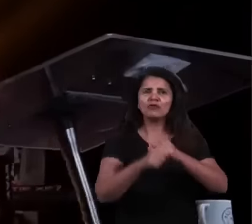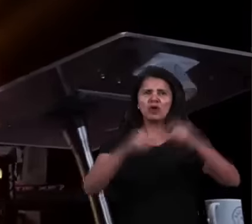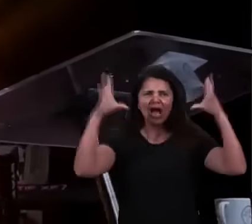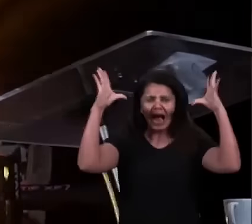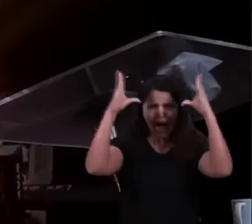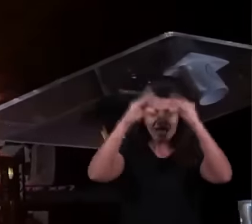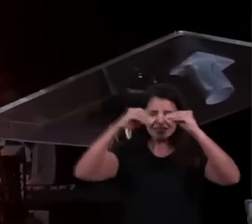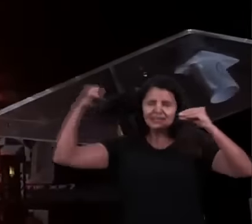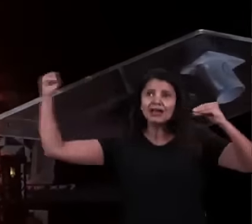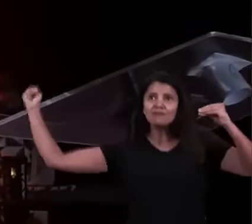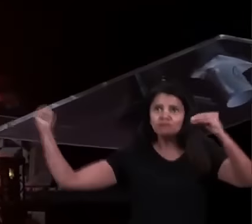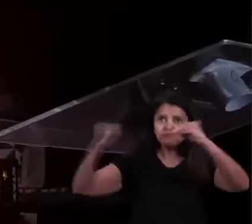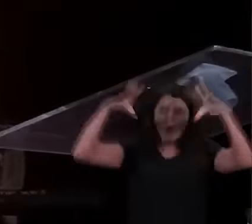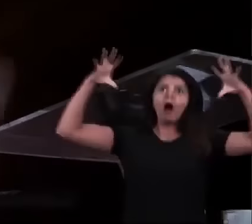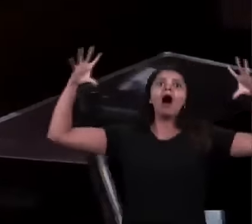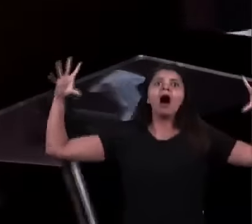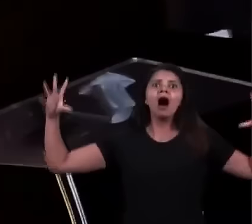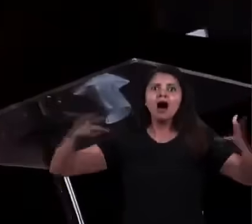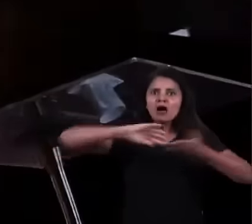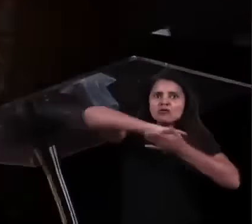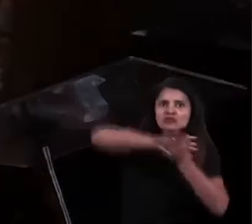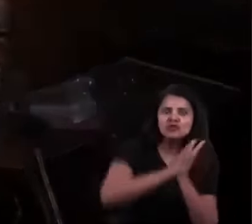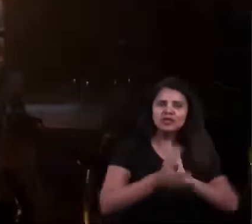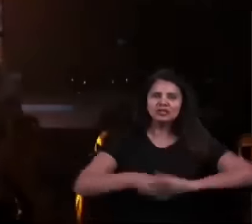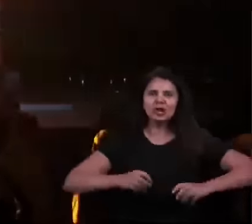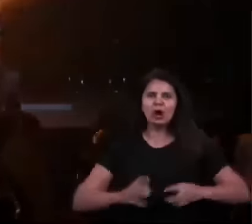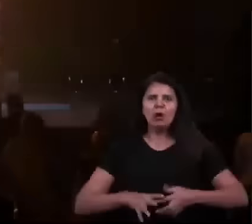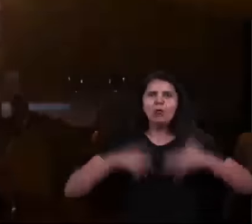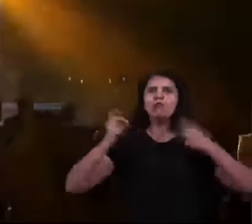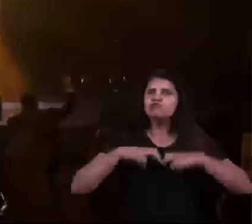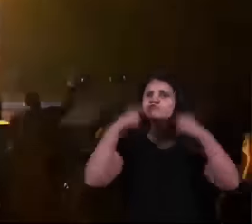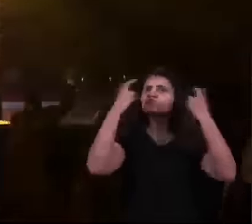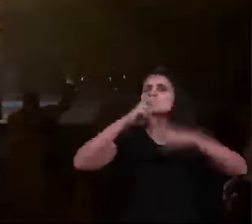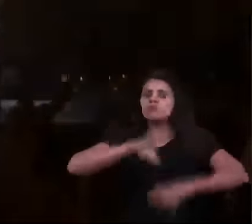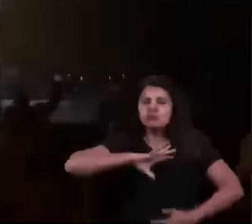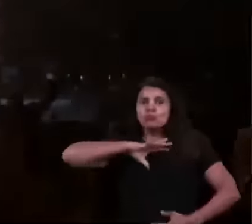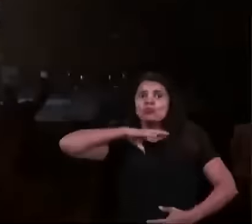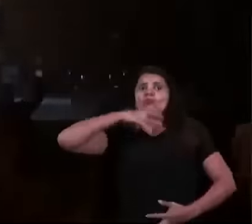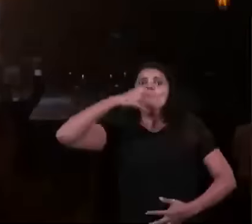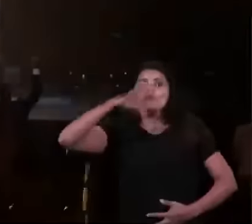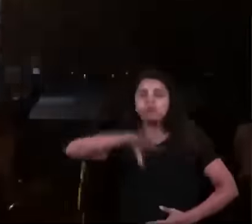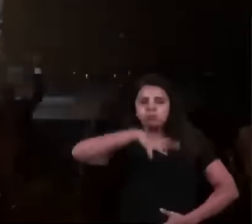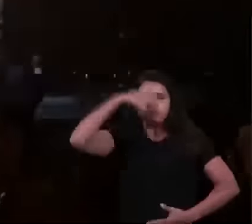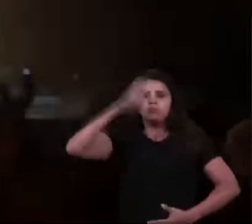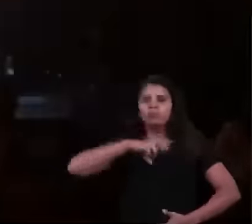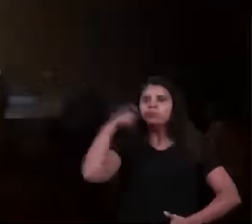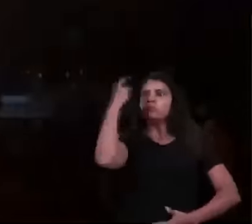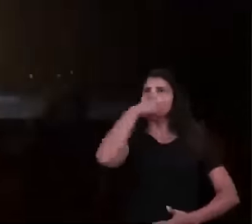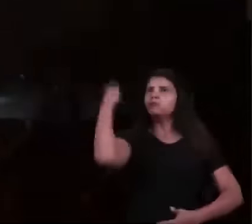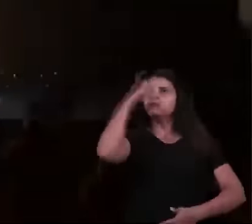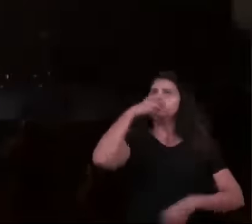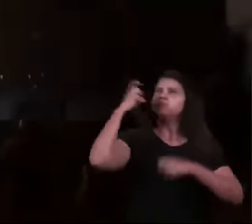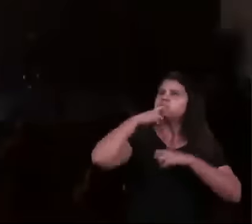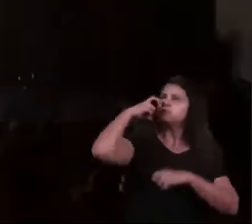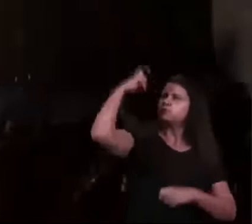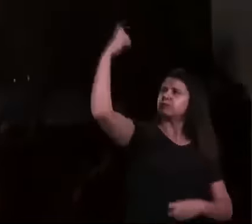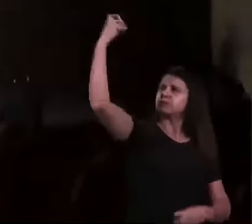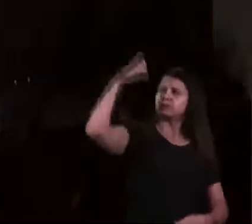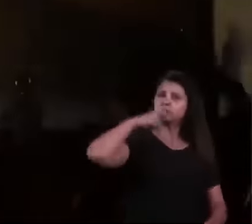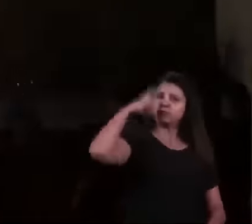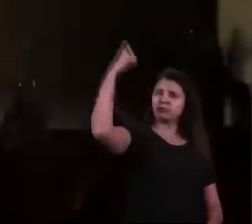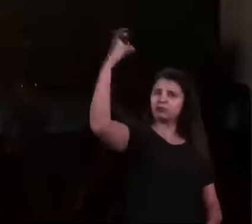as trevas foram derrubadas. E enche o seu peito, dê uma obrada essa noite que você puder